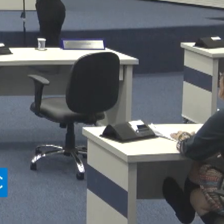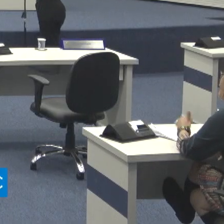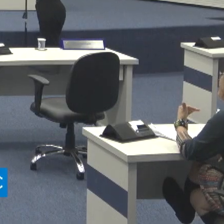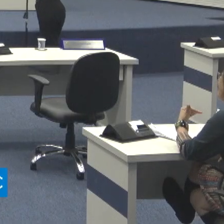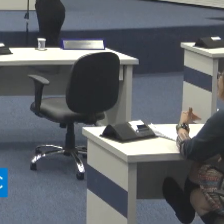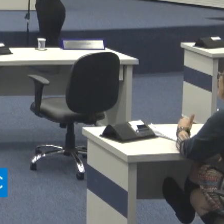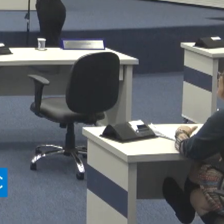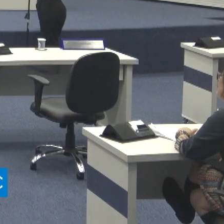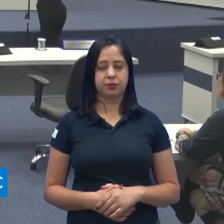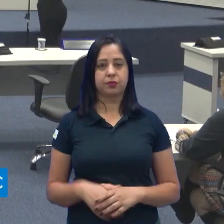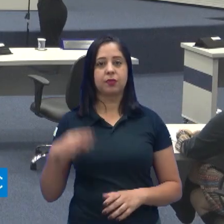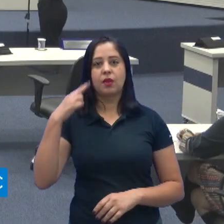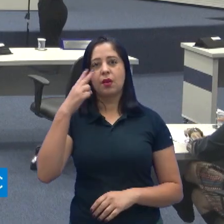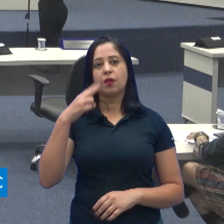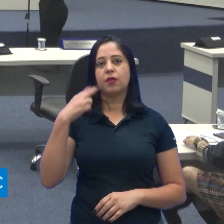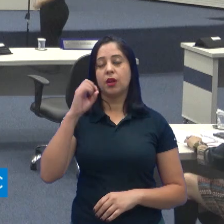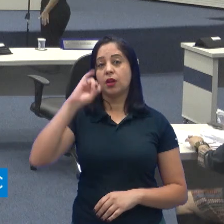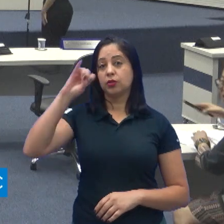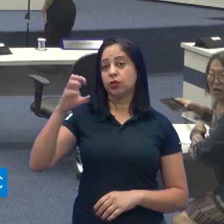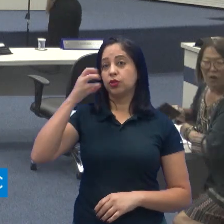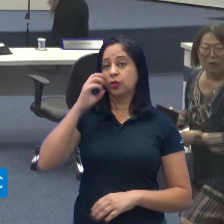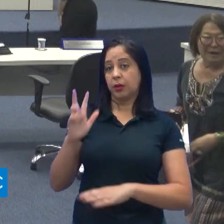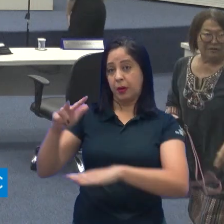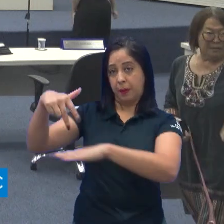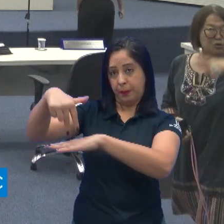Questão de ordem, vereador Juliana Fraga.